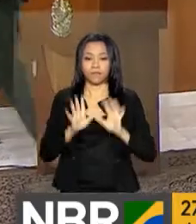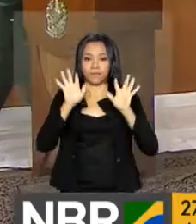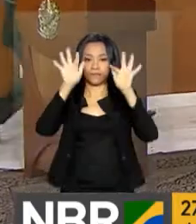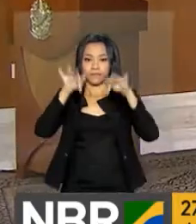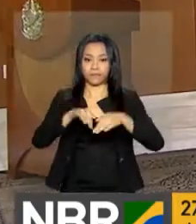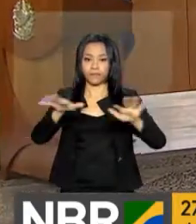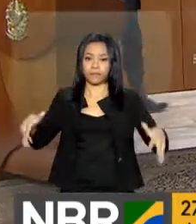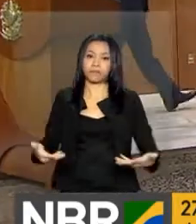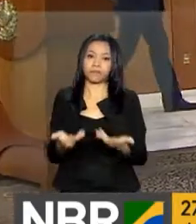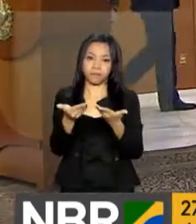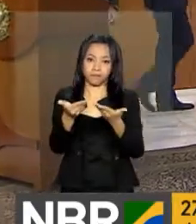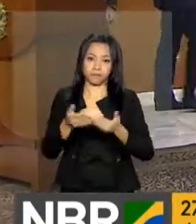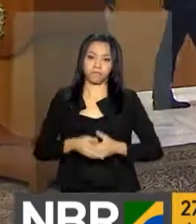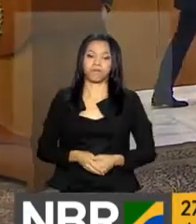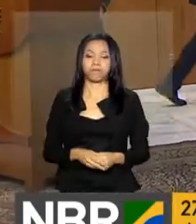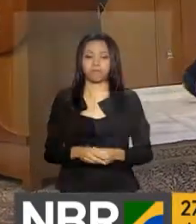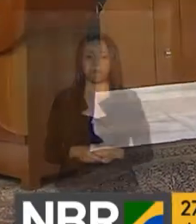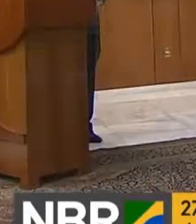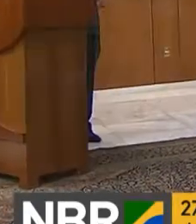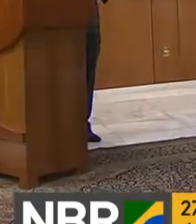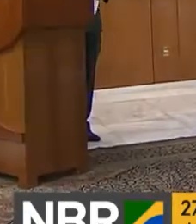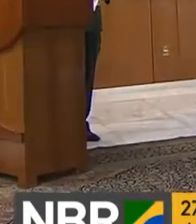desta cerimônia